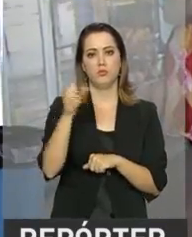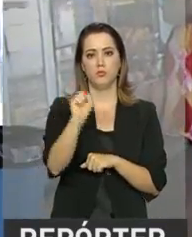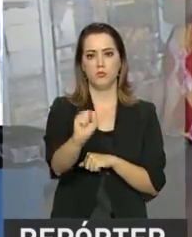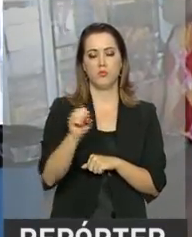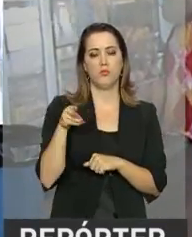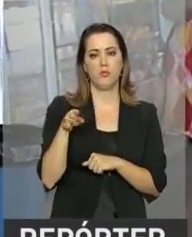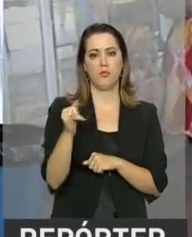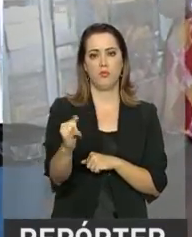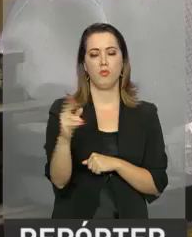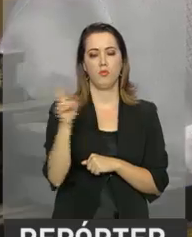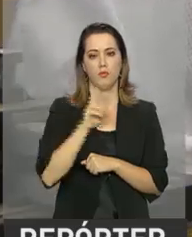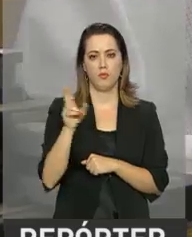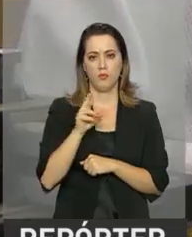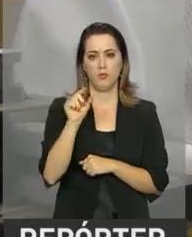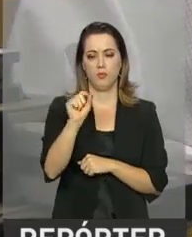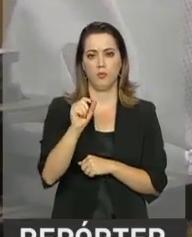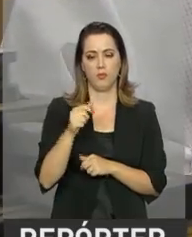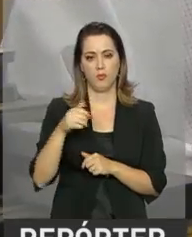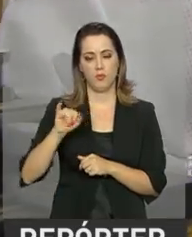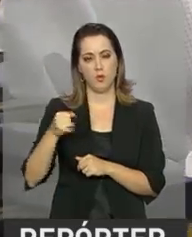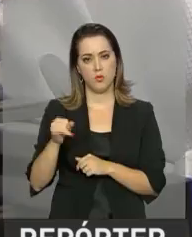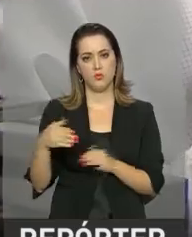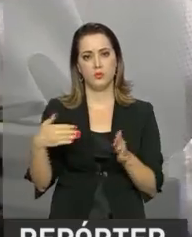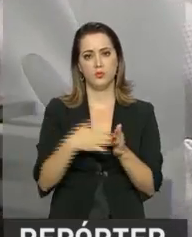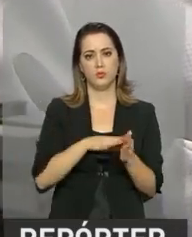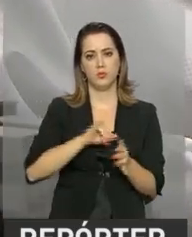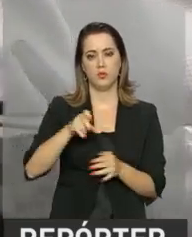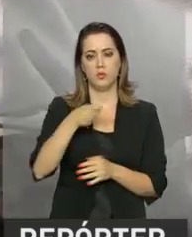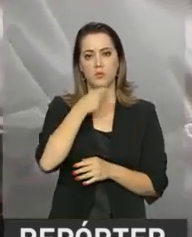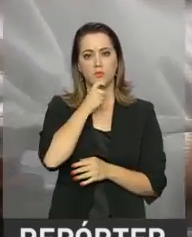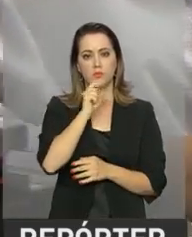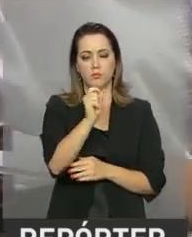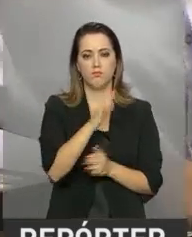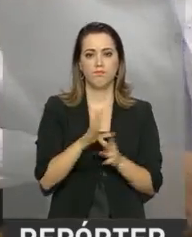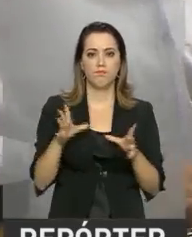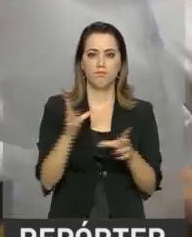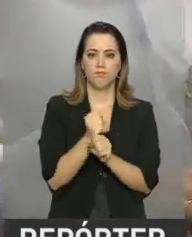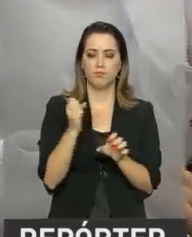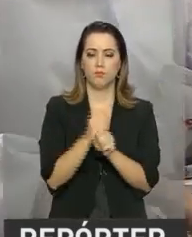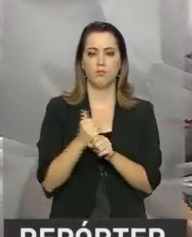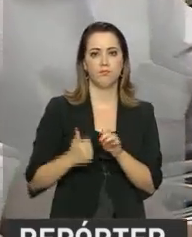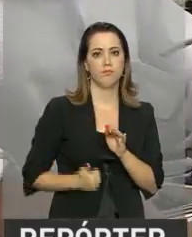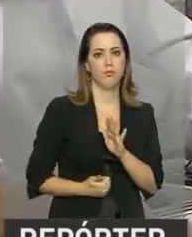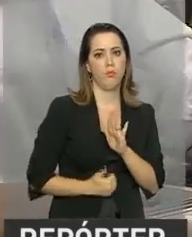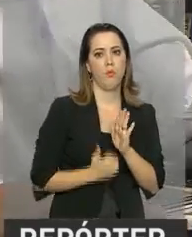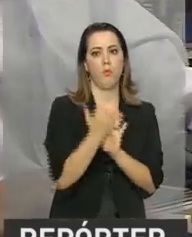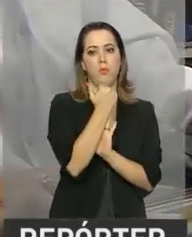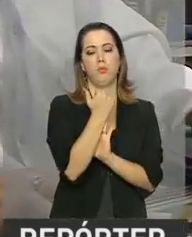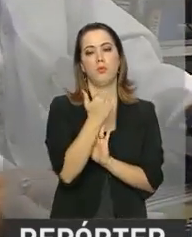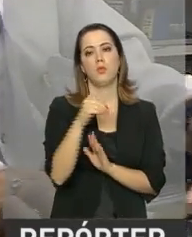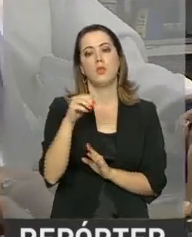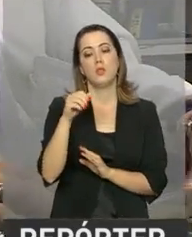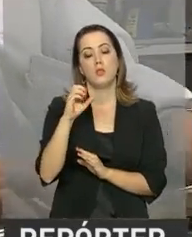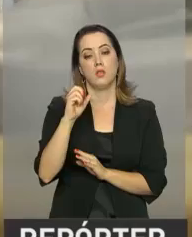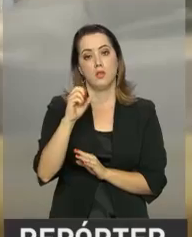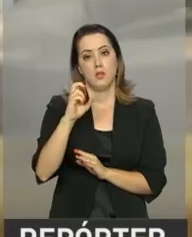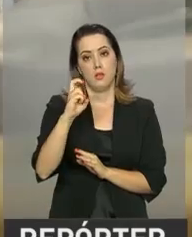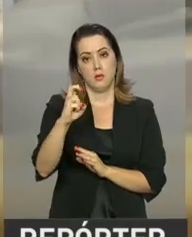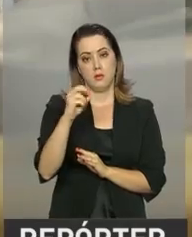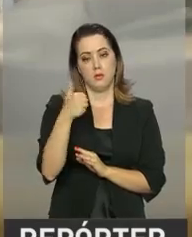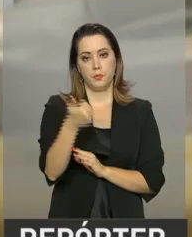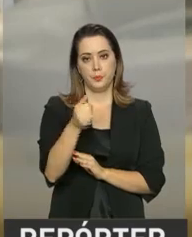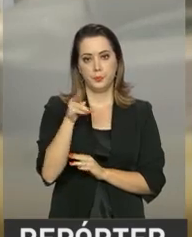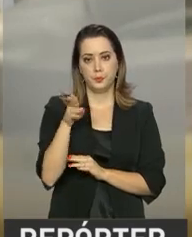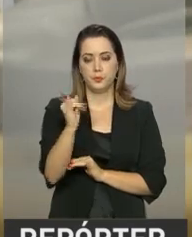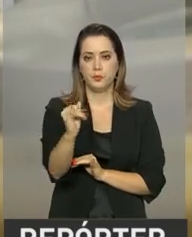18 bilhões de reais. De janeiro a julho, este saldo é ainda maior, superando 51 bilhões de reais. Já